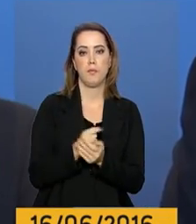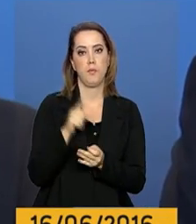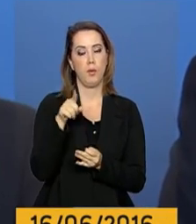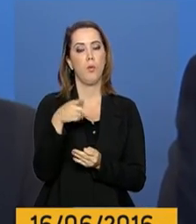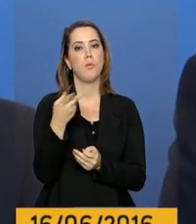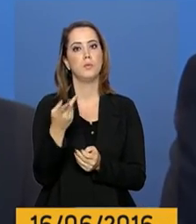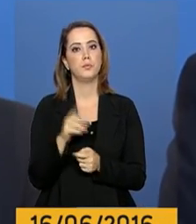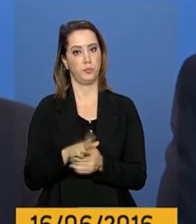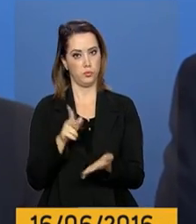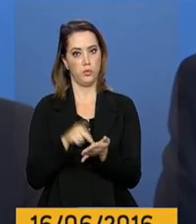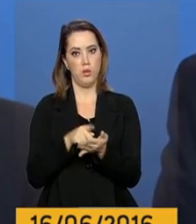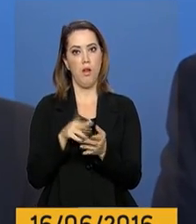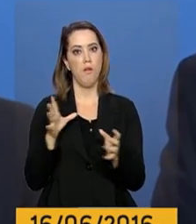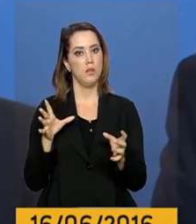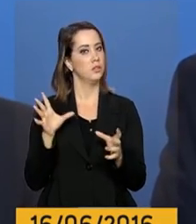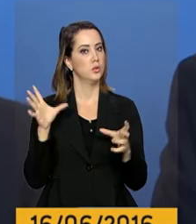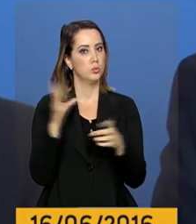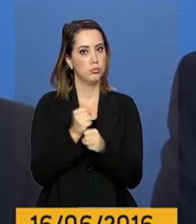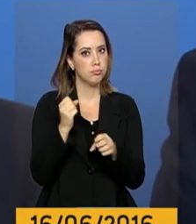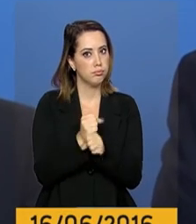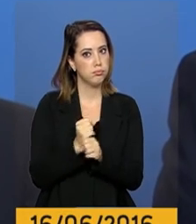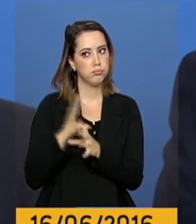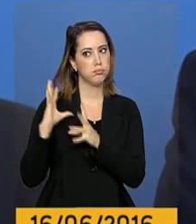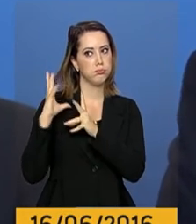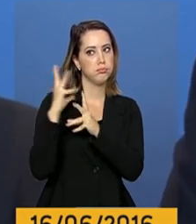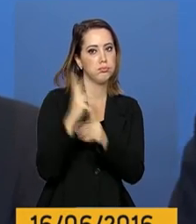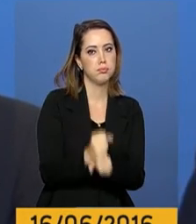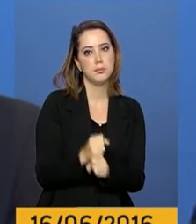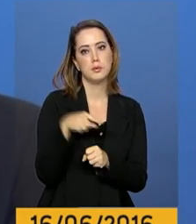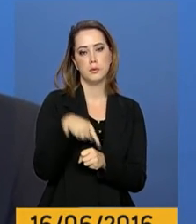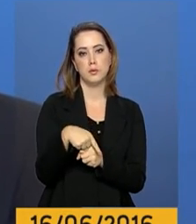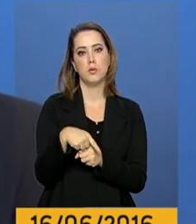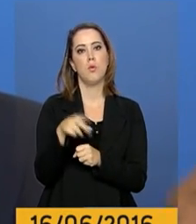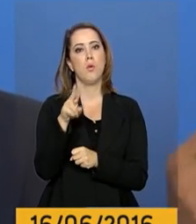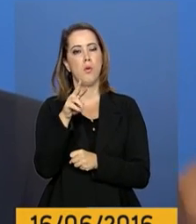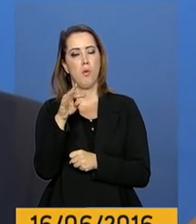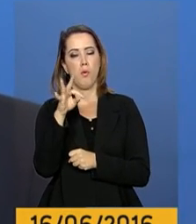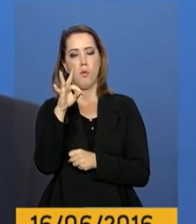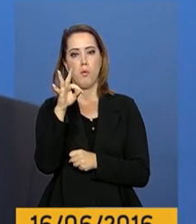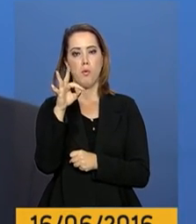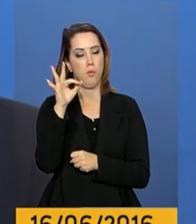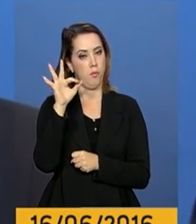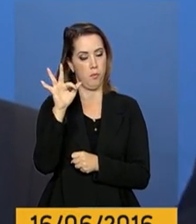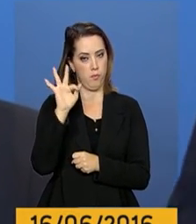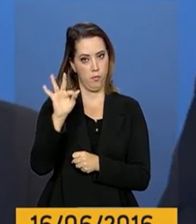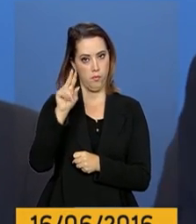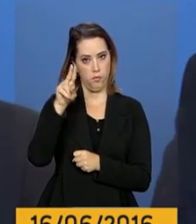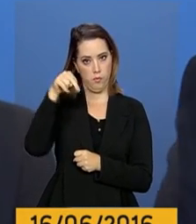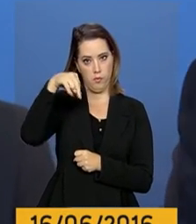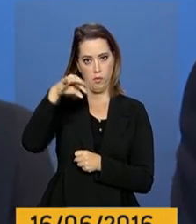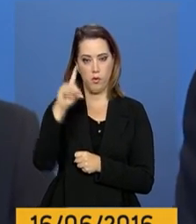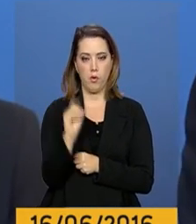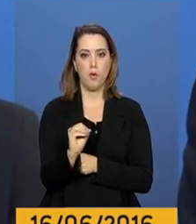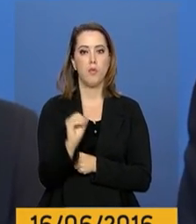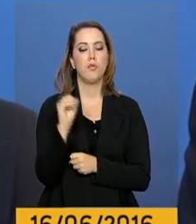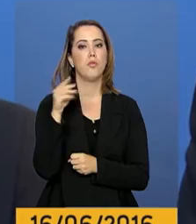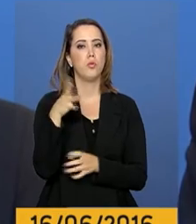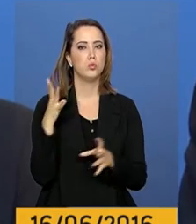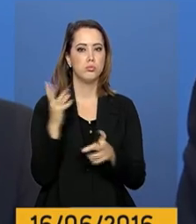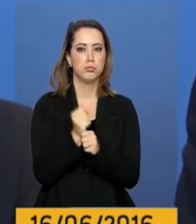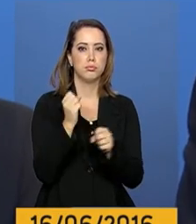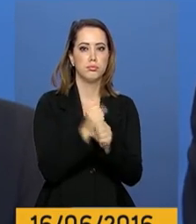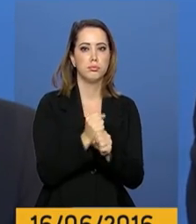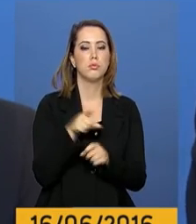acumulado, porque, na verdade, é um fundo de financiamento. E, sendo um fundo, se porventura você financia no primeiro ano e